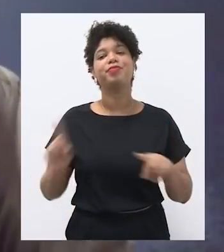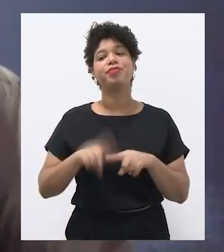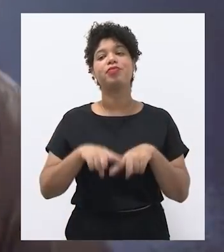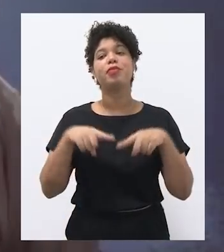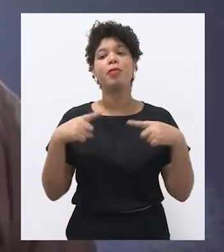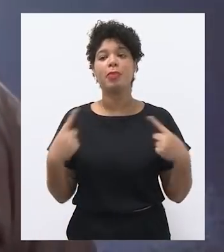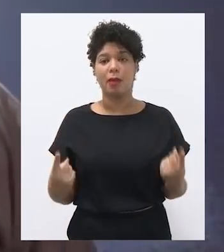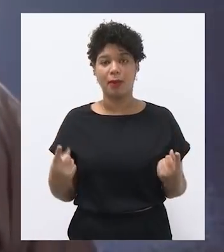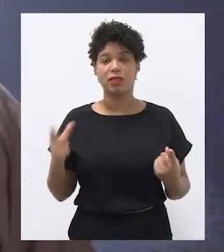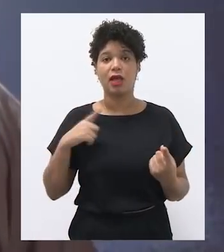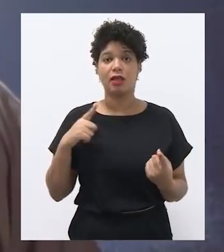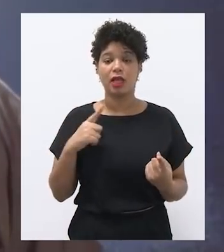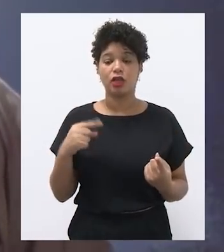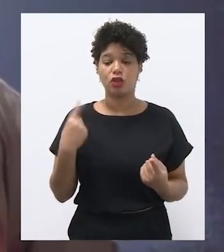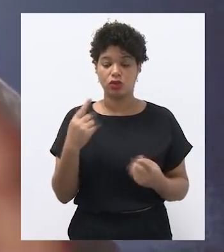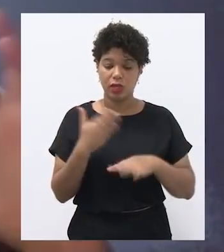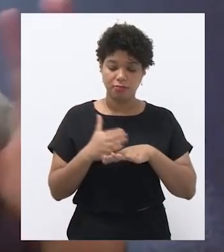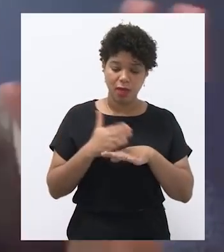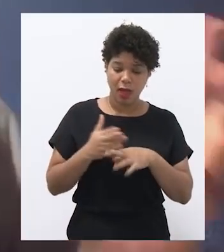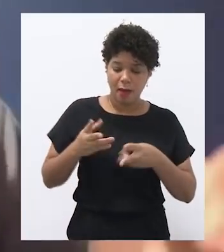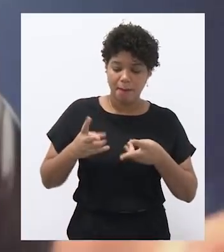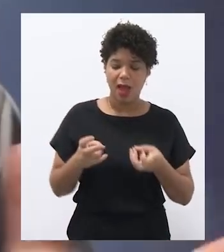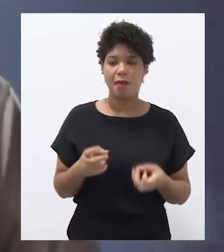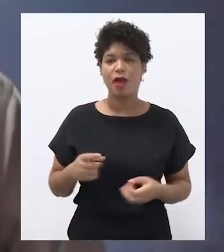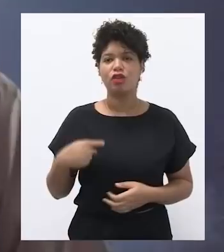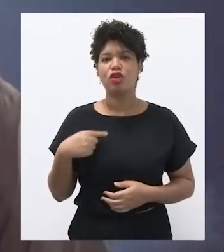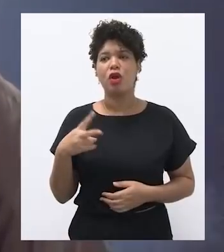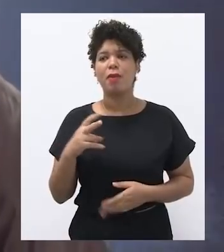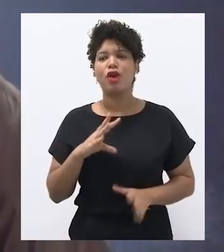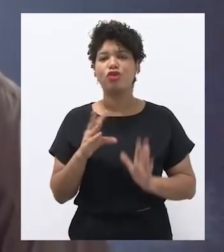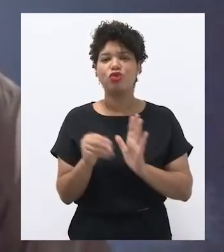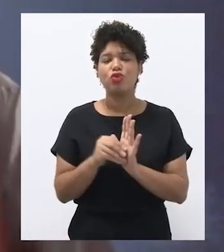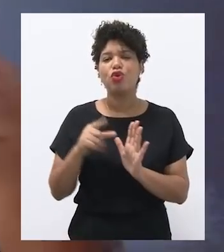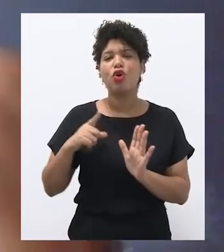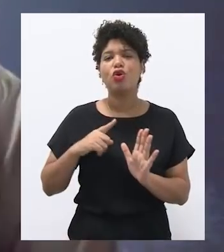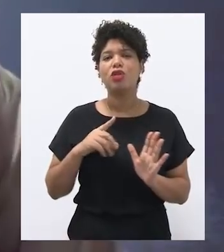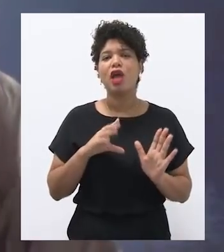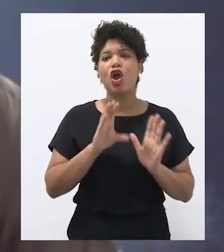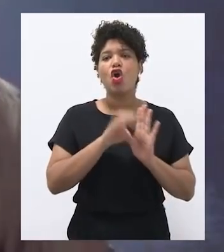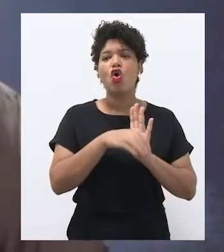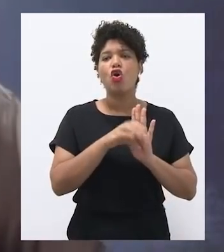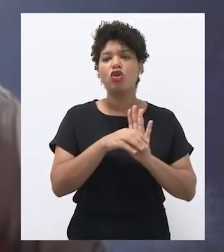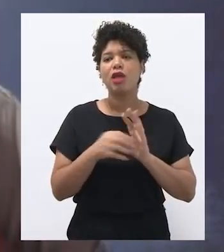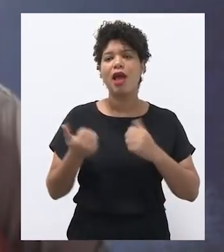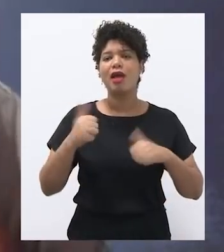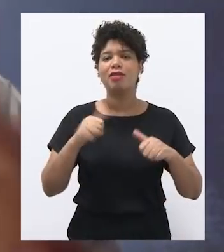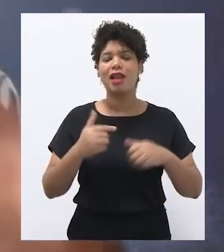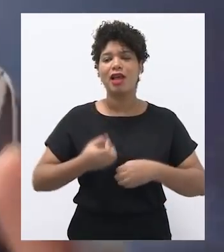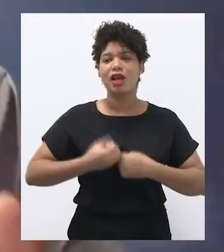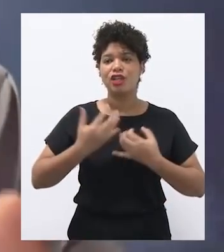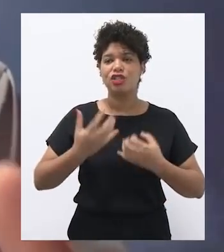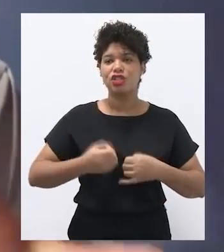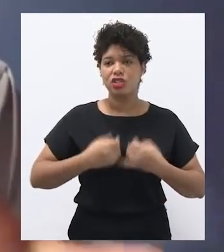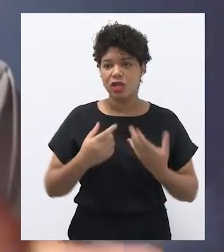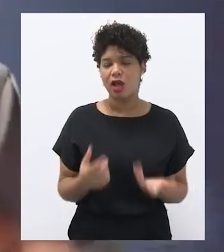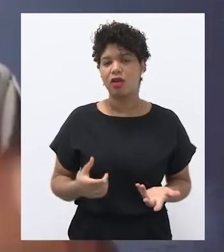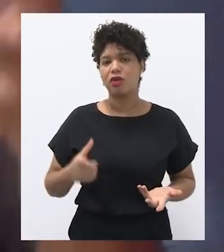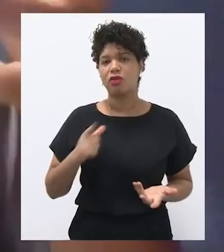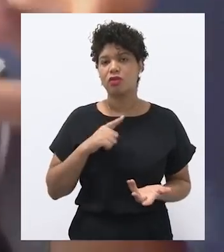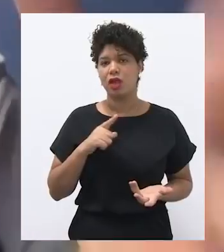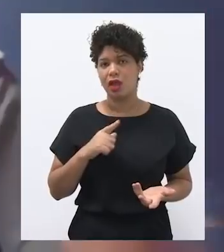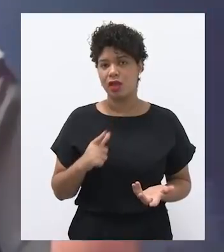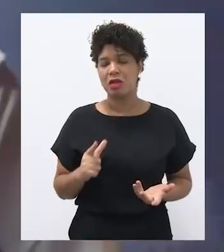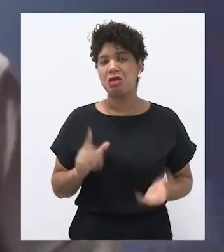modo, há um ensaio para isso. Como é que a gente junta todo esse conceito de análise de dados, de uma tecnologia que já chegou, os